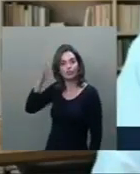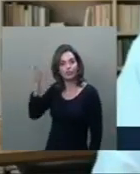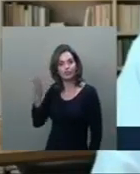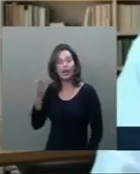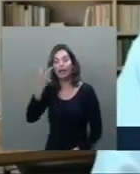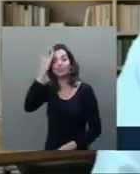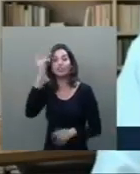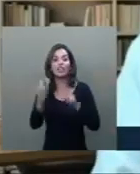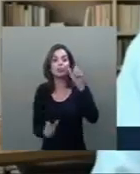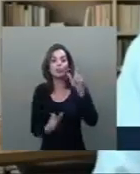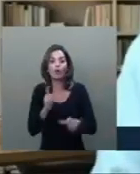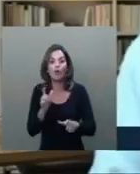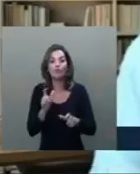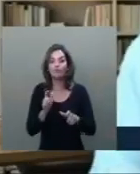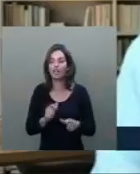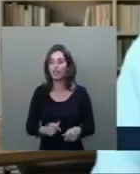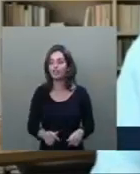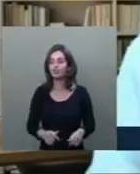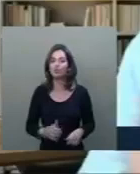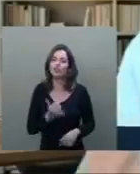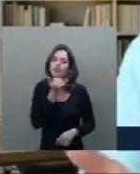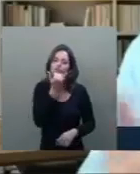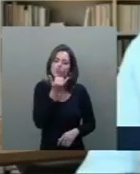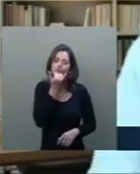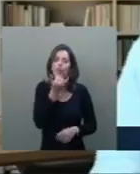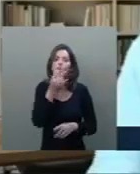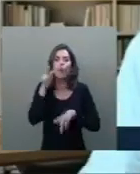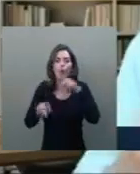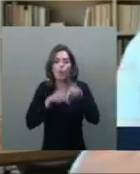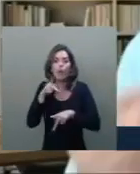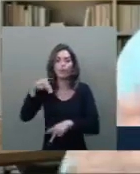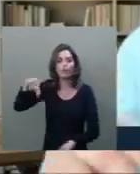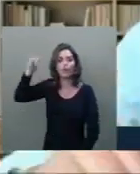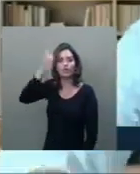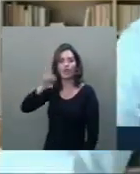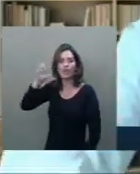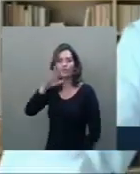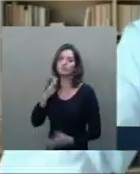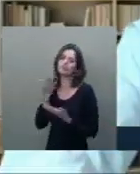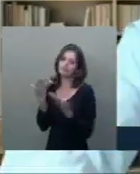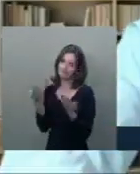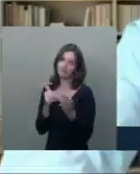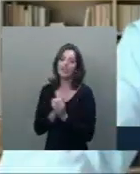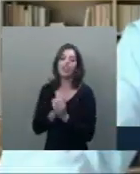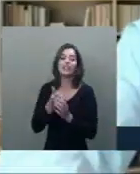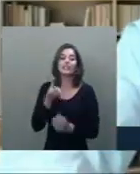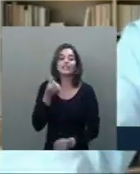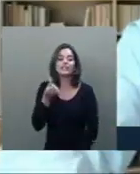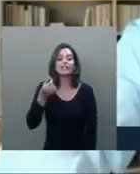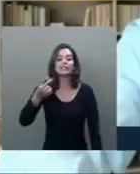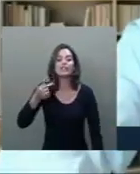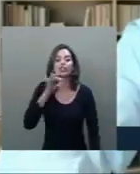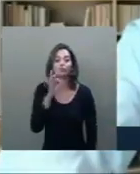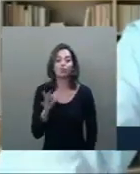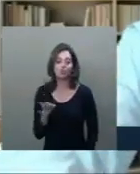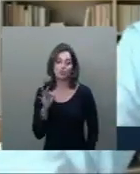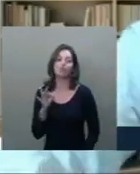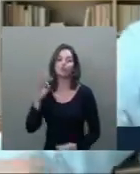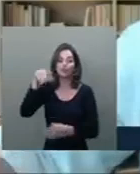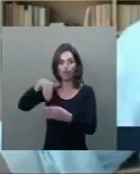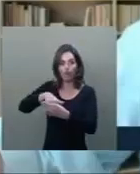Só porque a grande maioria optou lá, 67%, pelo presidente